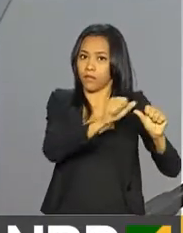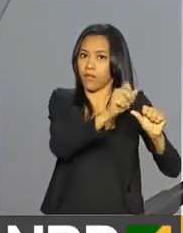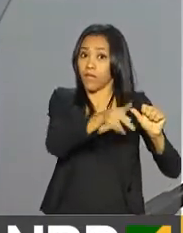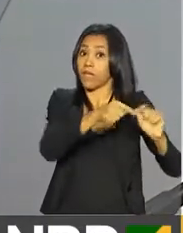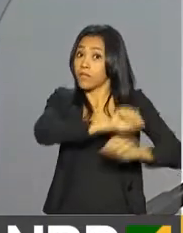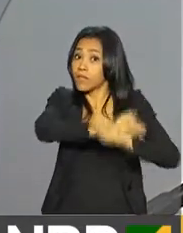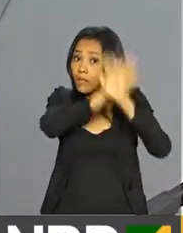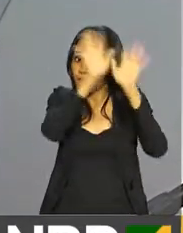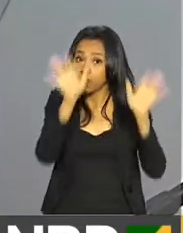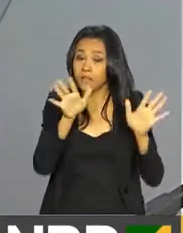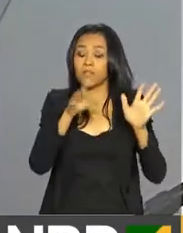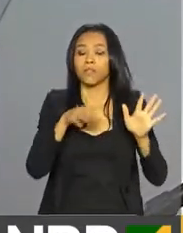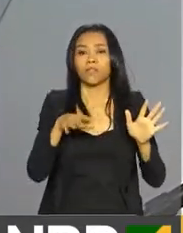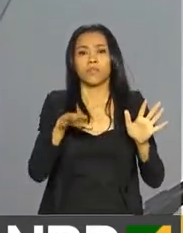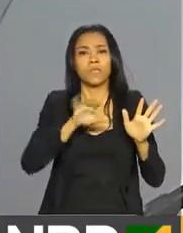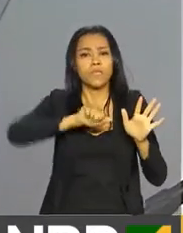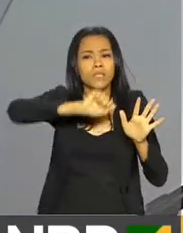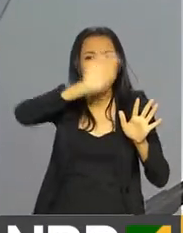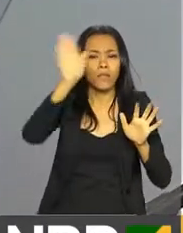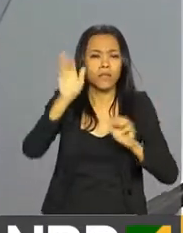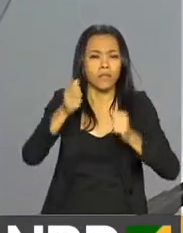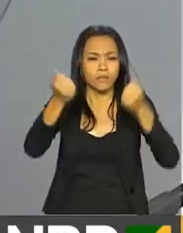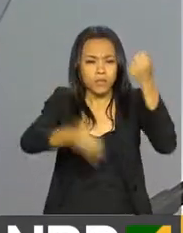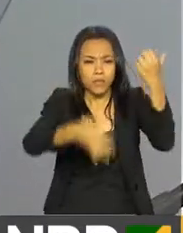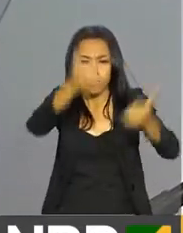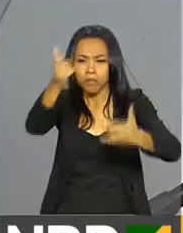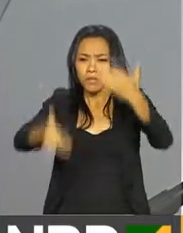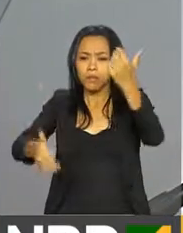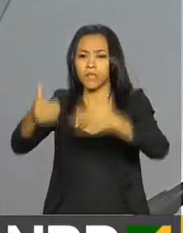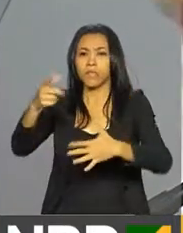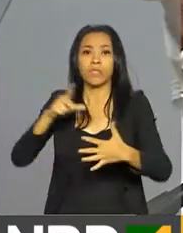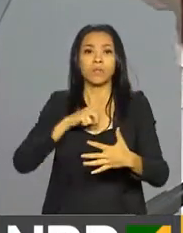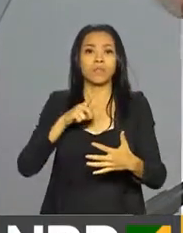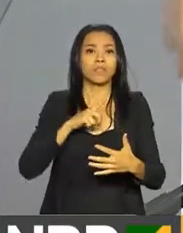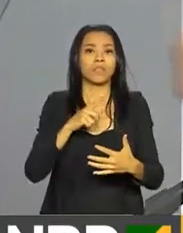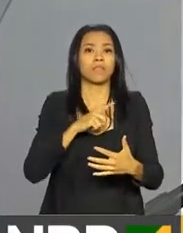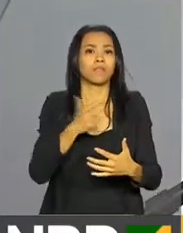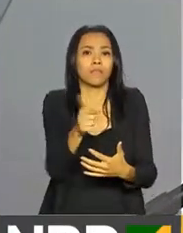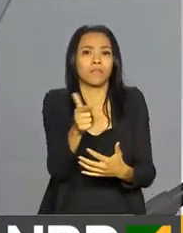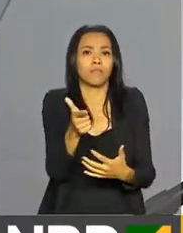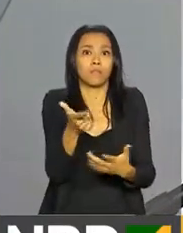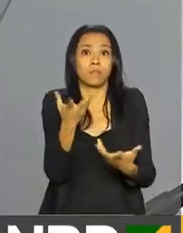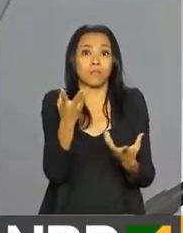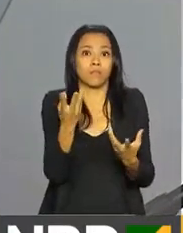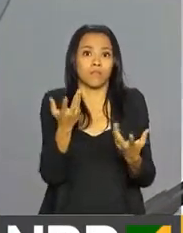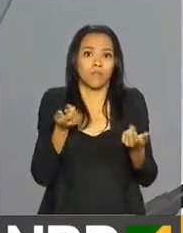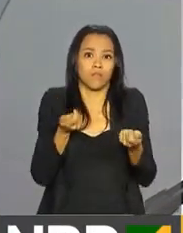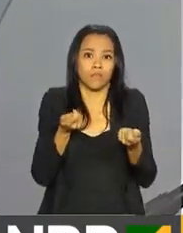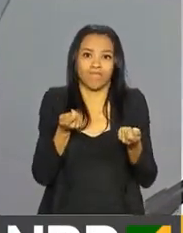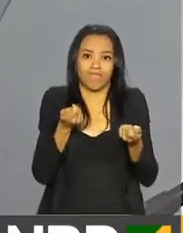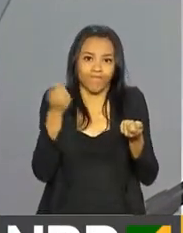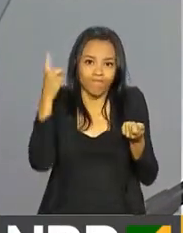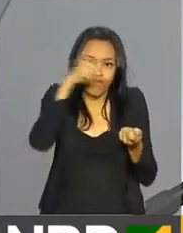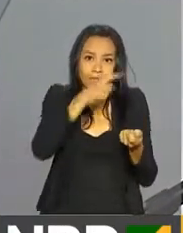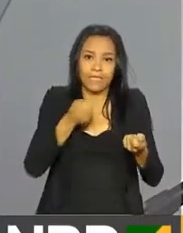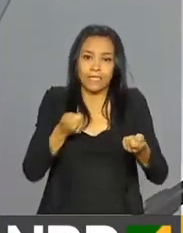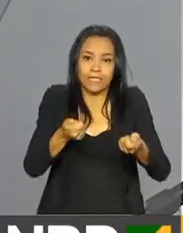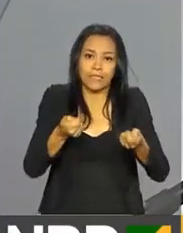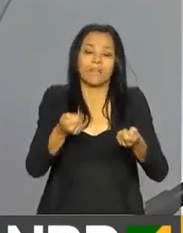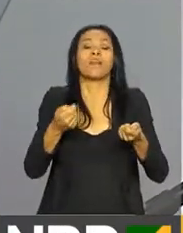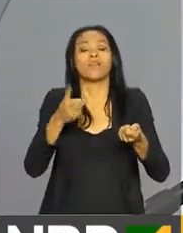já não é é tão grande e isso faz com que seguramente mais adiante no mês de fevereiro se deus quiser nós vamos